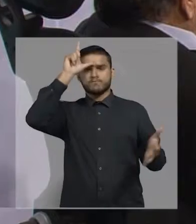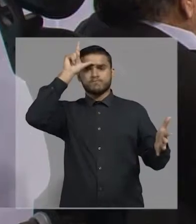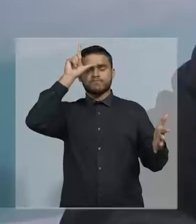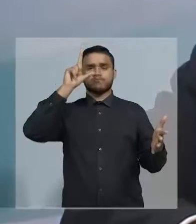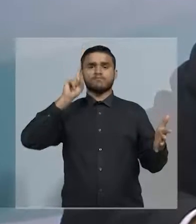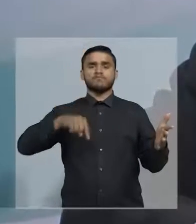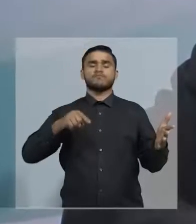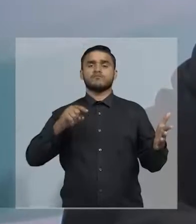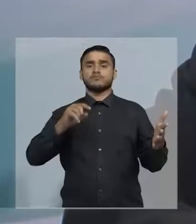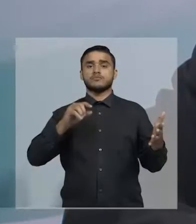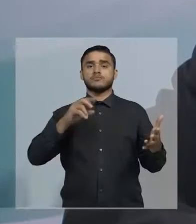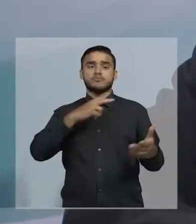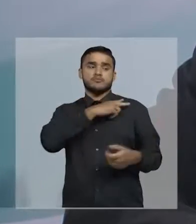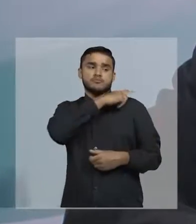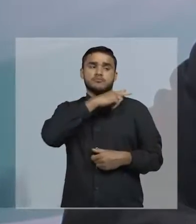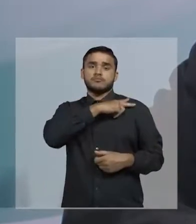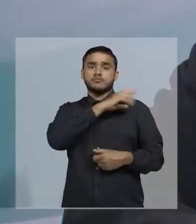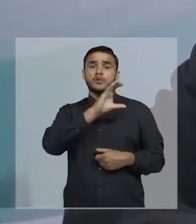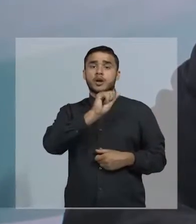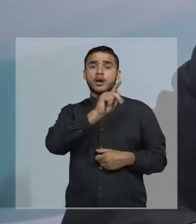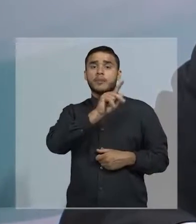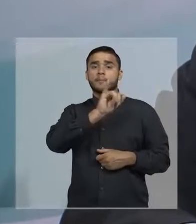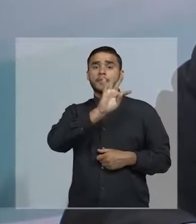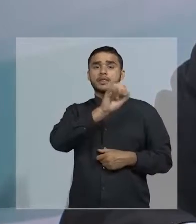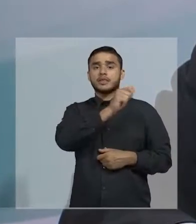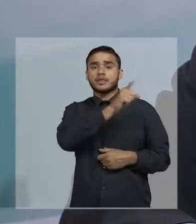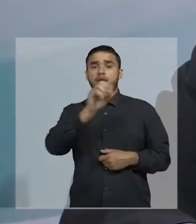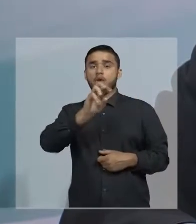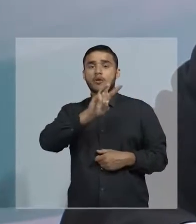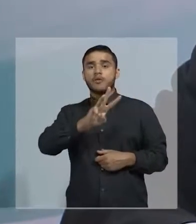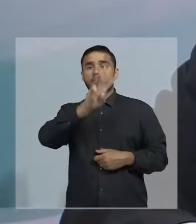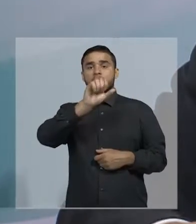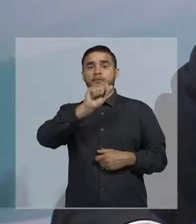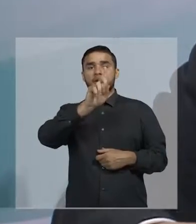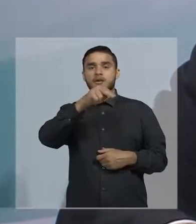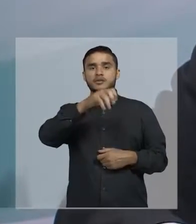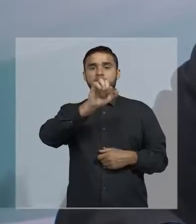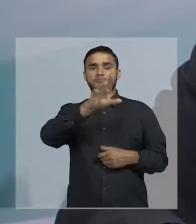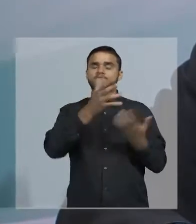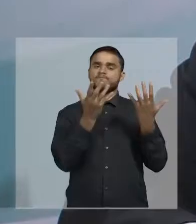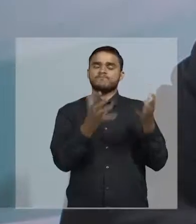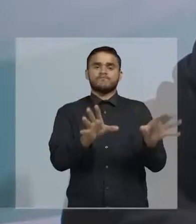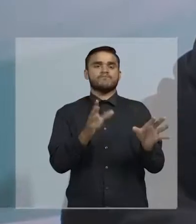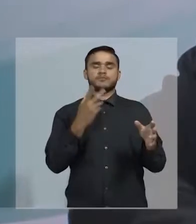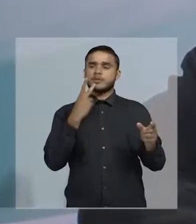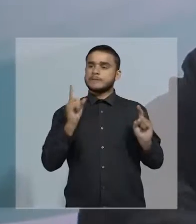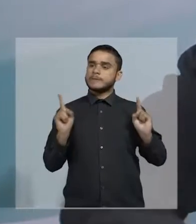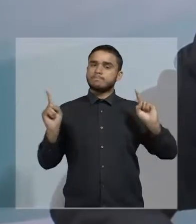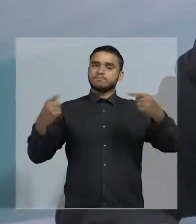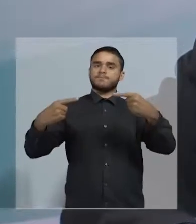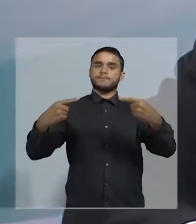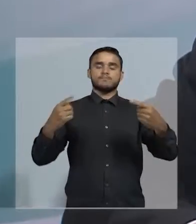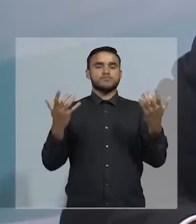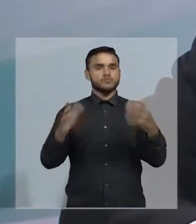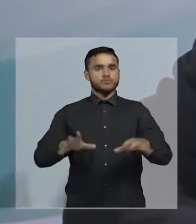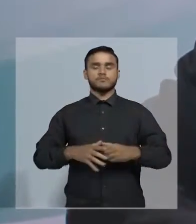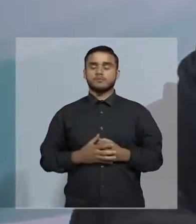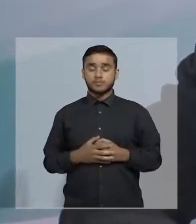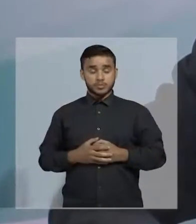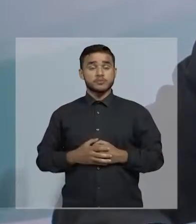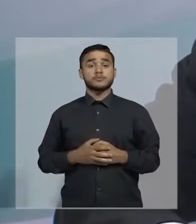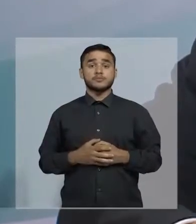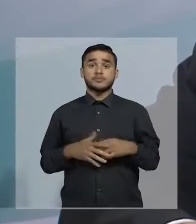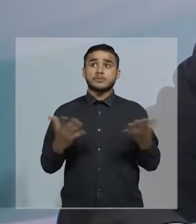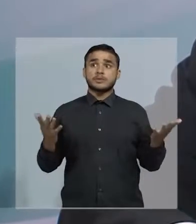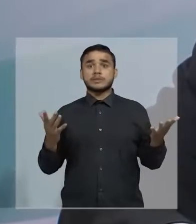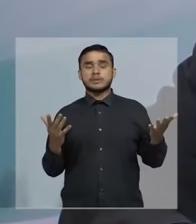capitão Wagner, também não quis concorrer, não quis entrar nessa disputa. Então a oposição ficou meio que